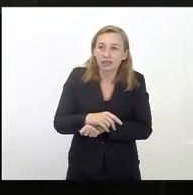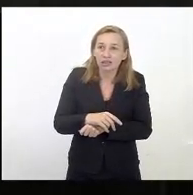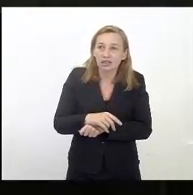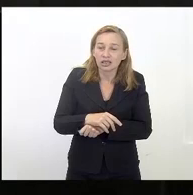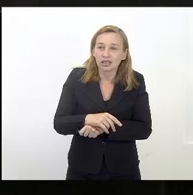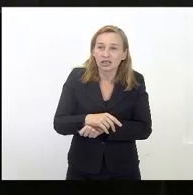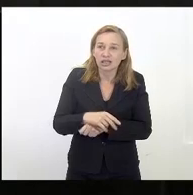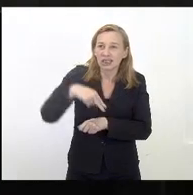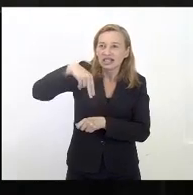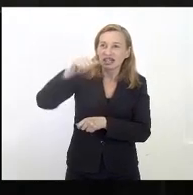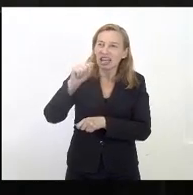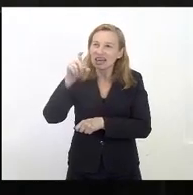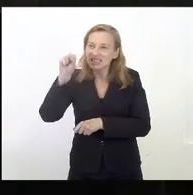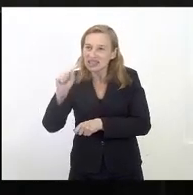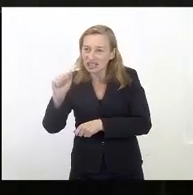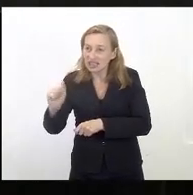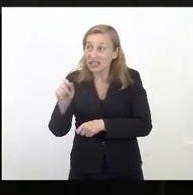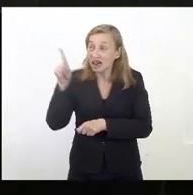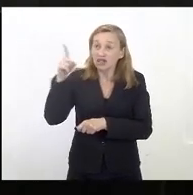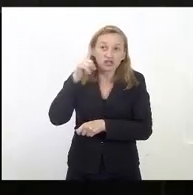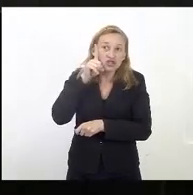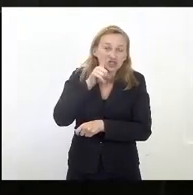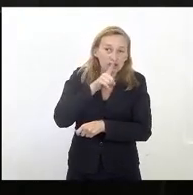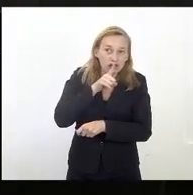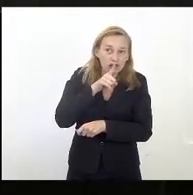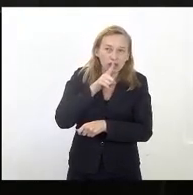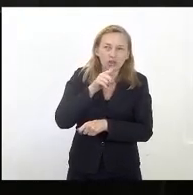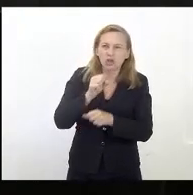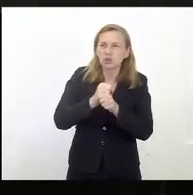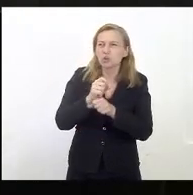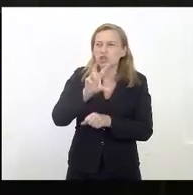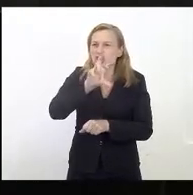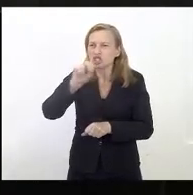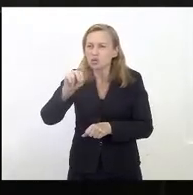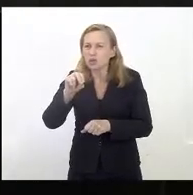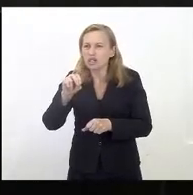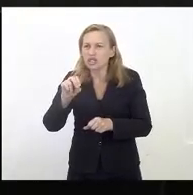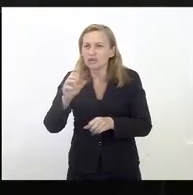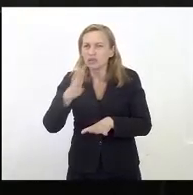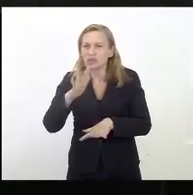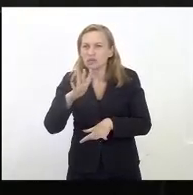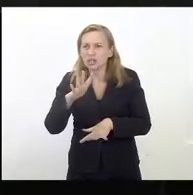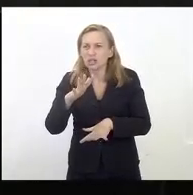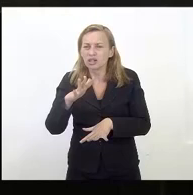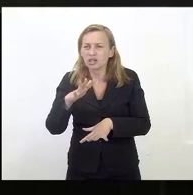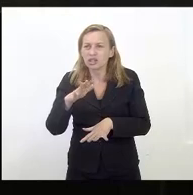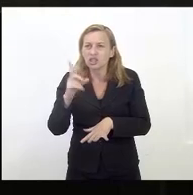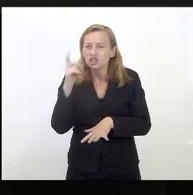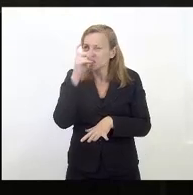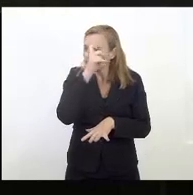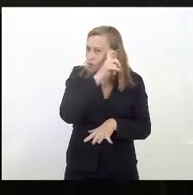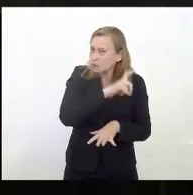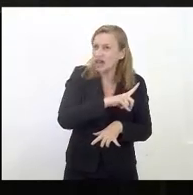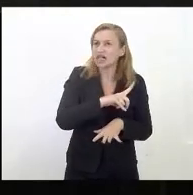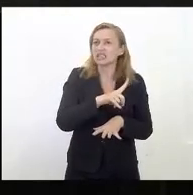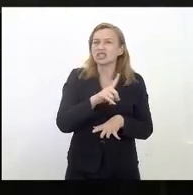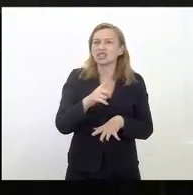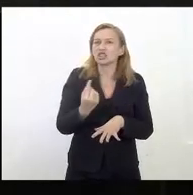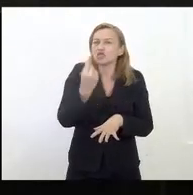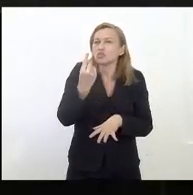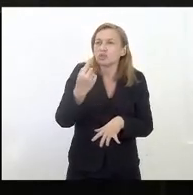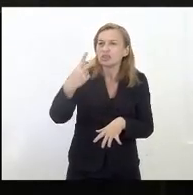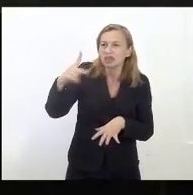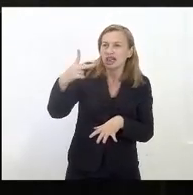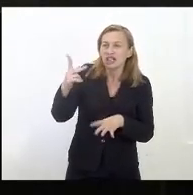na Nasa nos Estados Unidos né dos anos 50 talvez aproximadamente e das dificuldades sobretudo uma